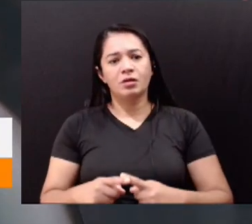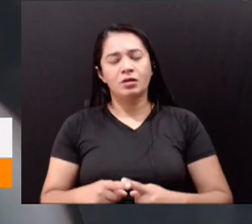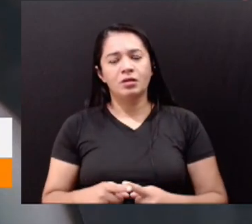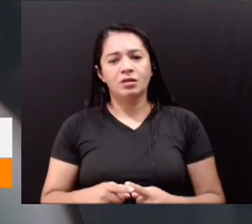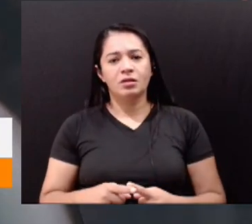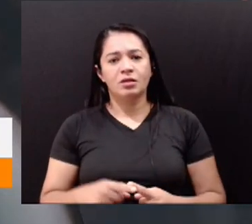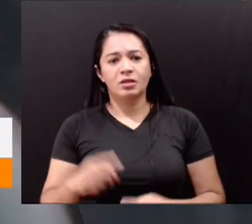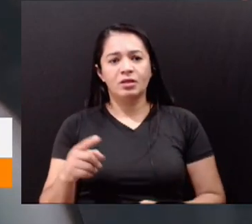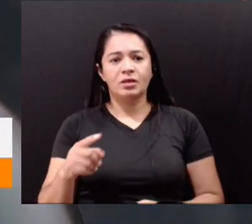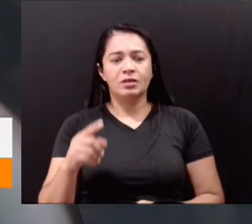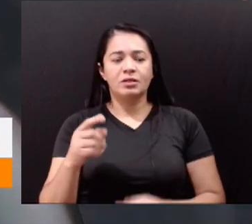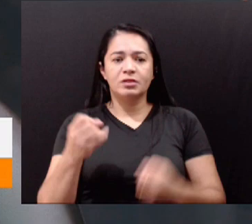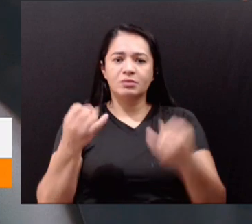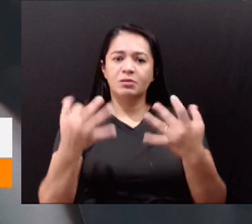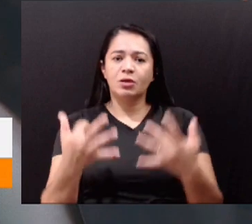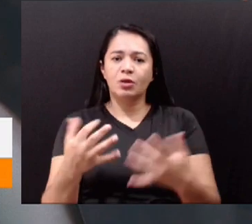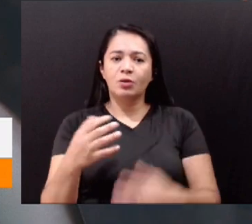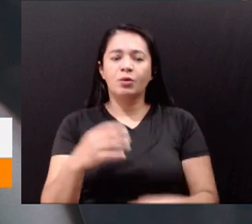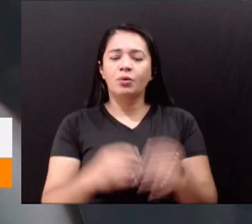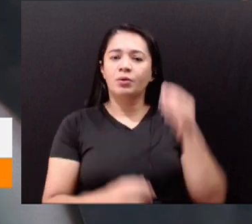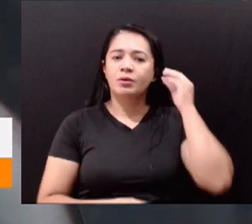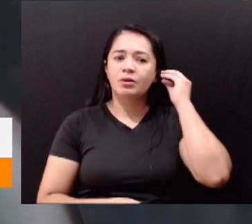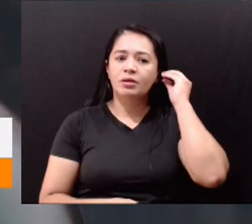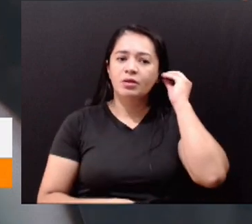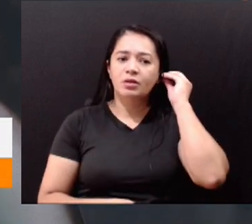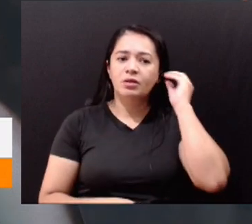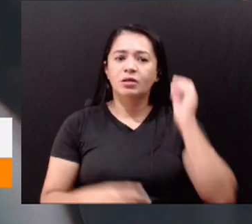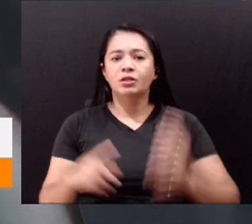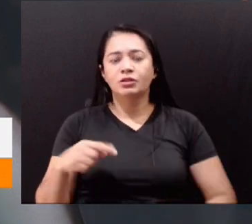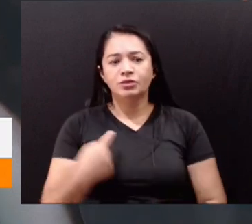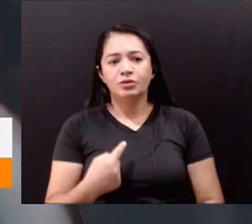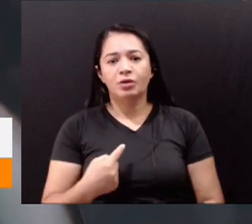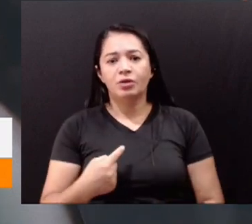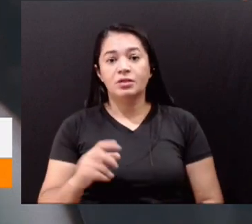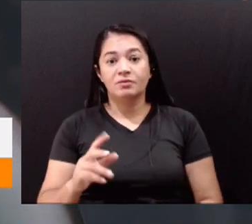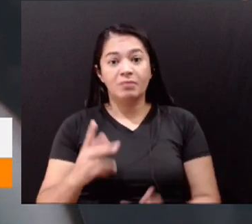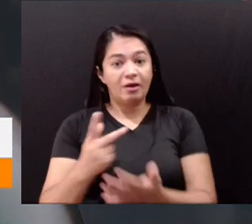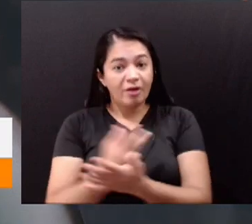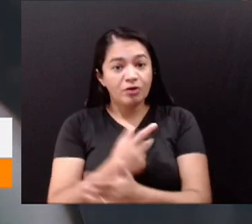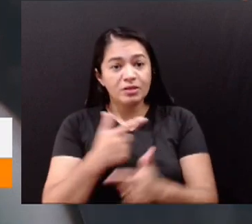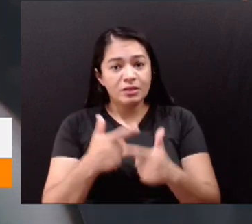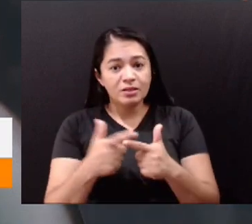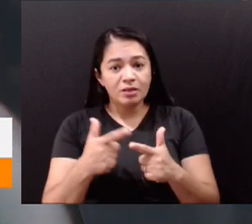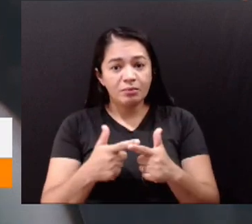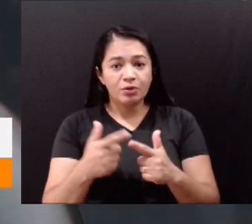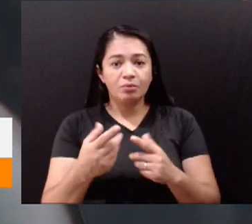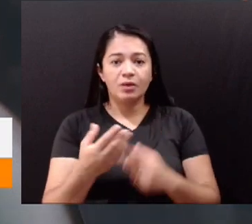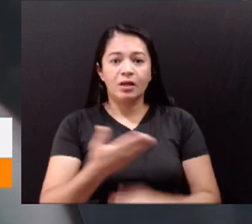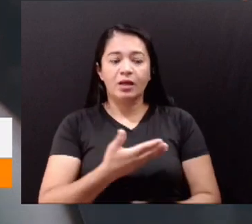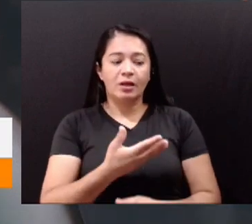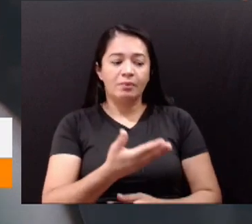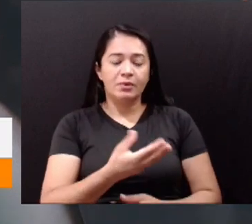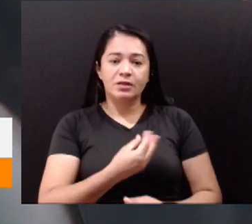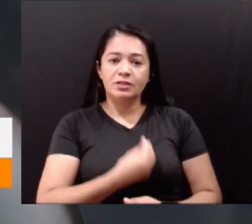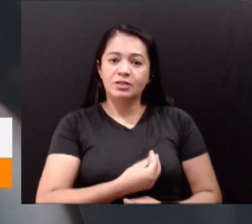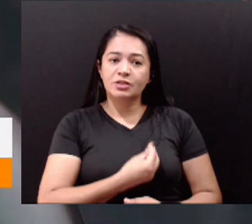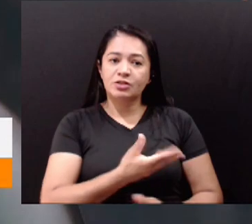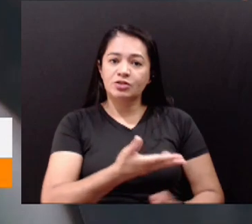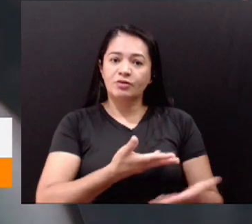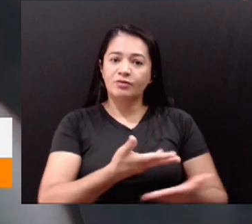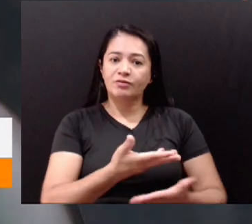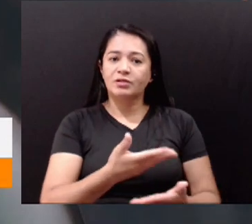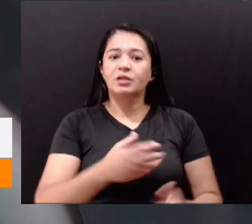assim, a gente inclusive vai ter problemas de convivência, porque a gente Exato. vai viver em comunidade e isso